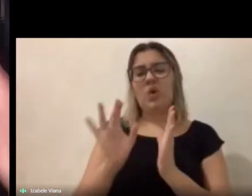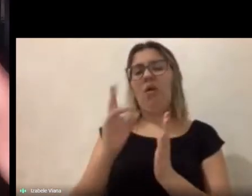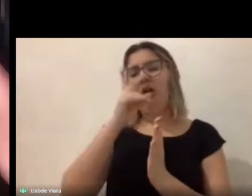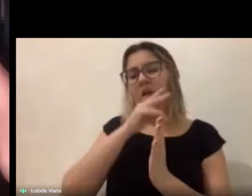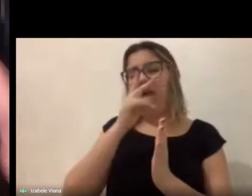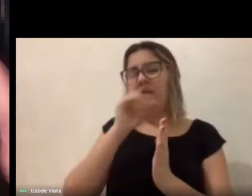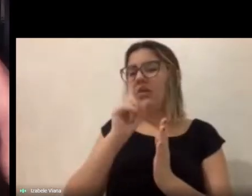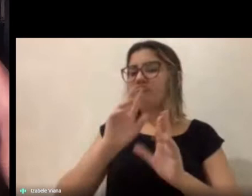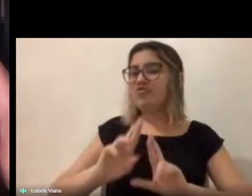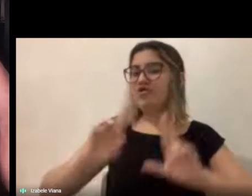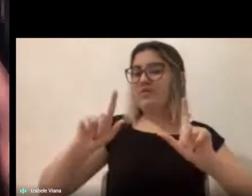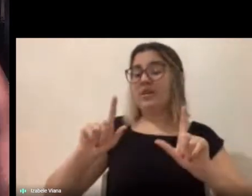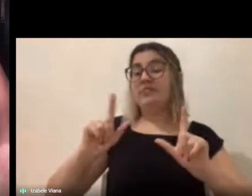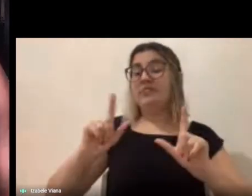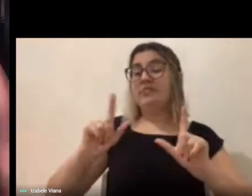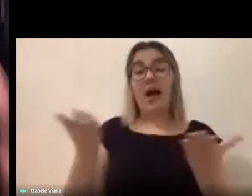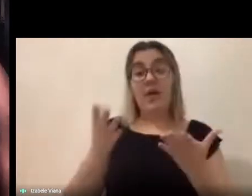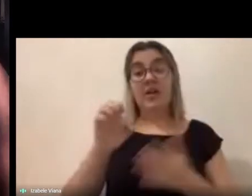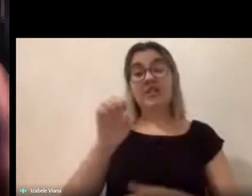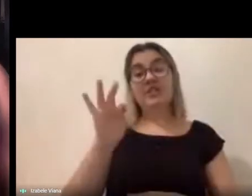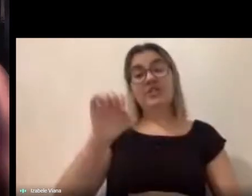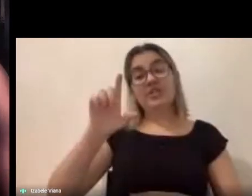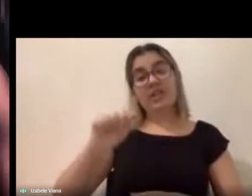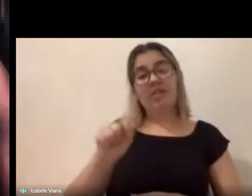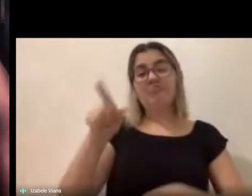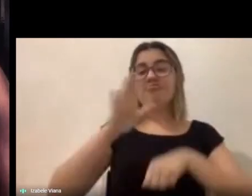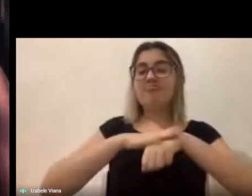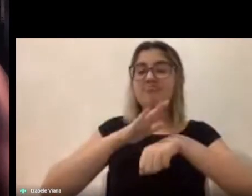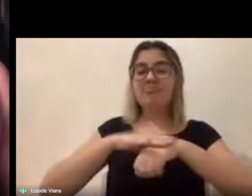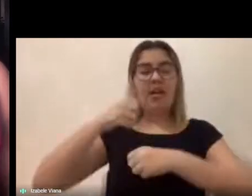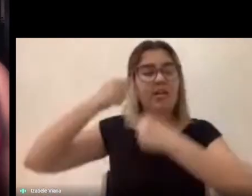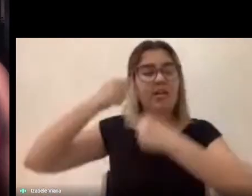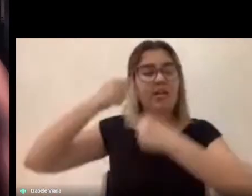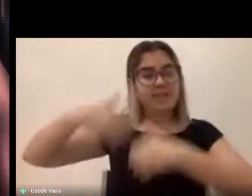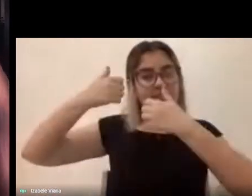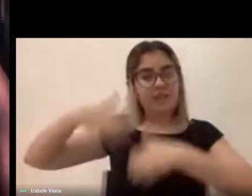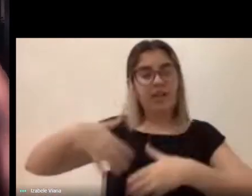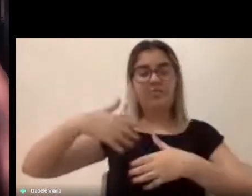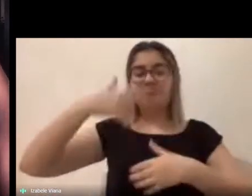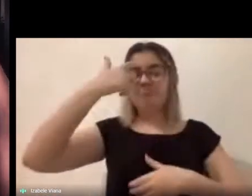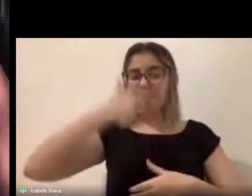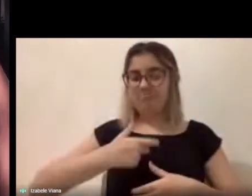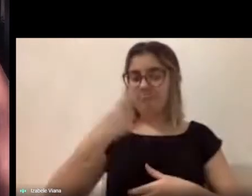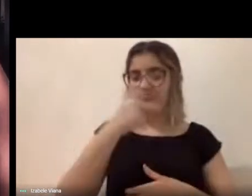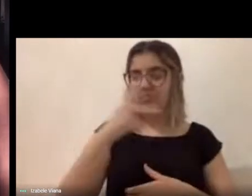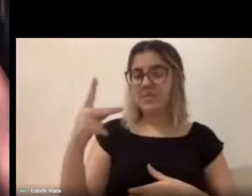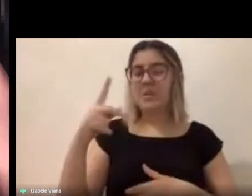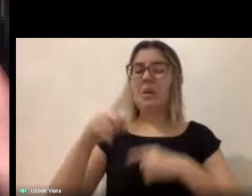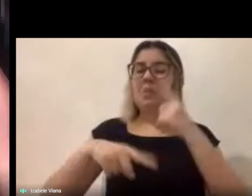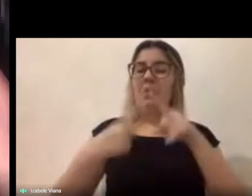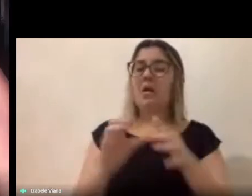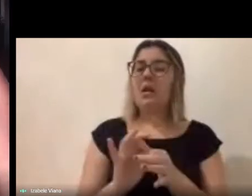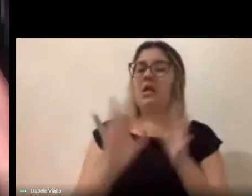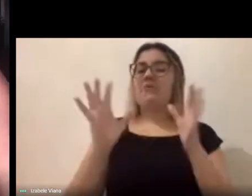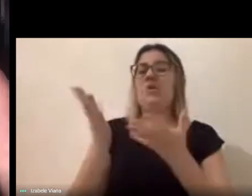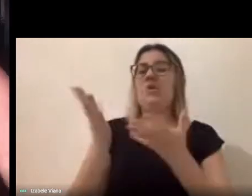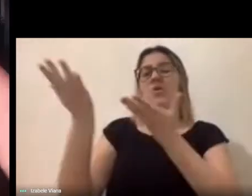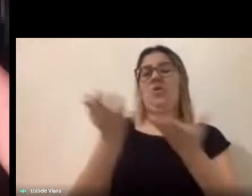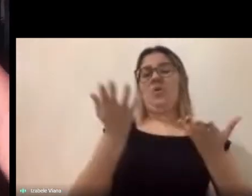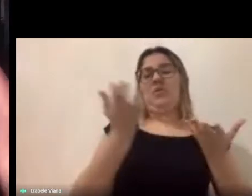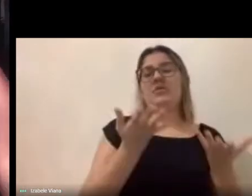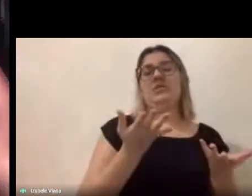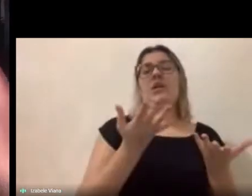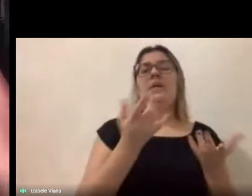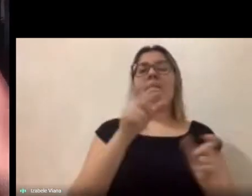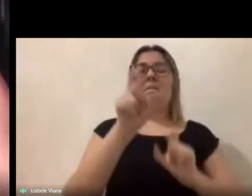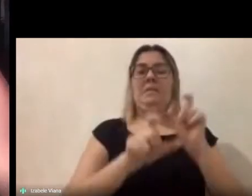sua autodescrição também e depois fique à vontade para ir chamando os outros e outras convidadas,